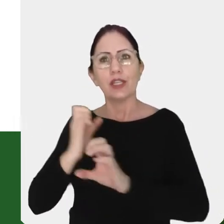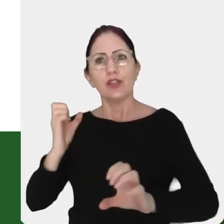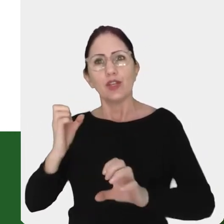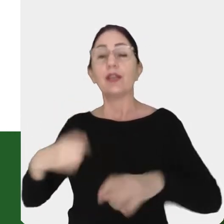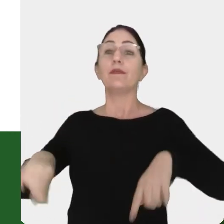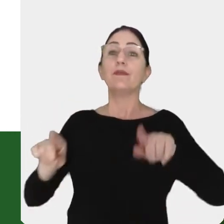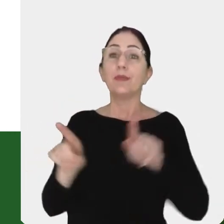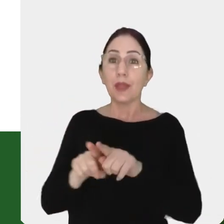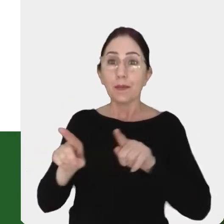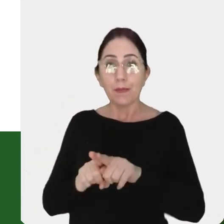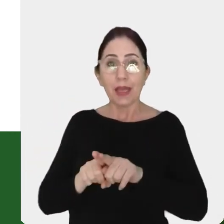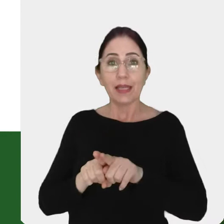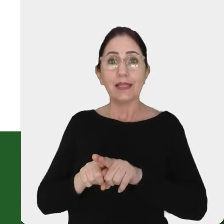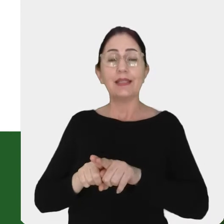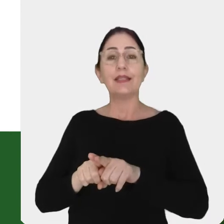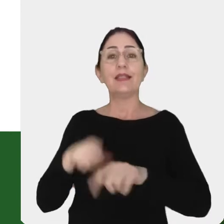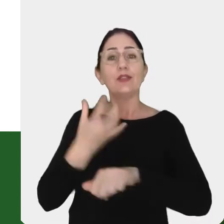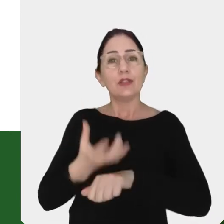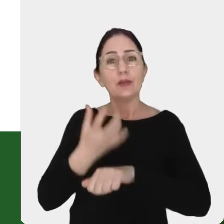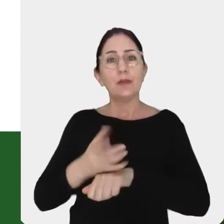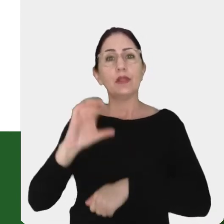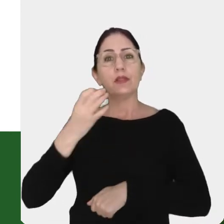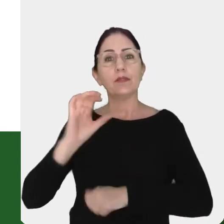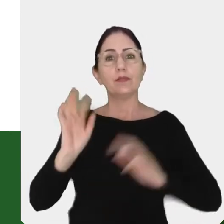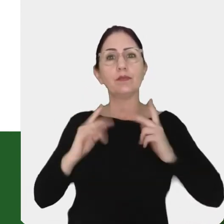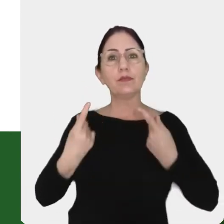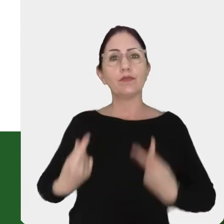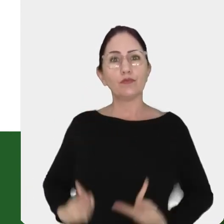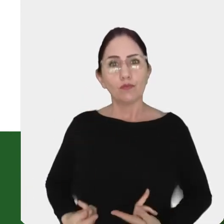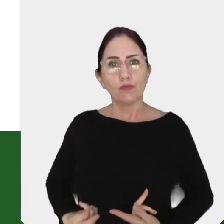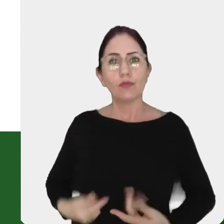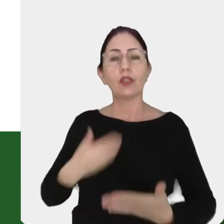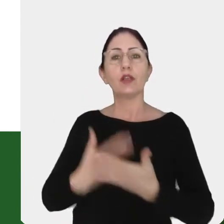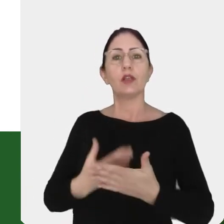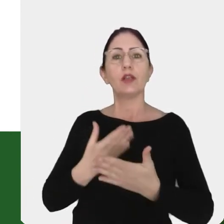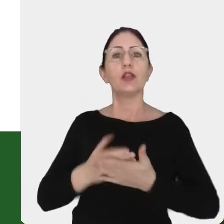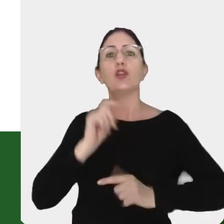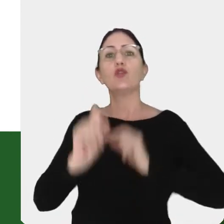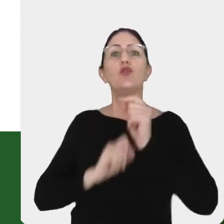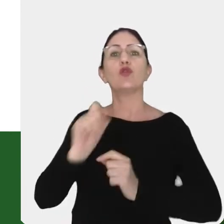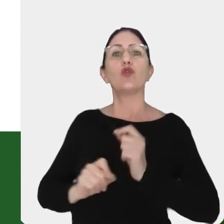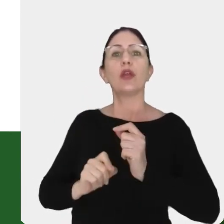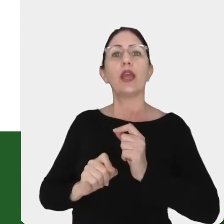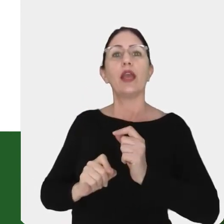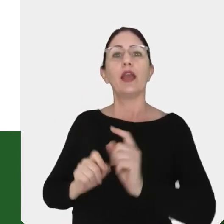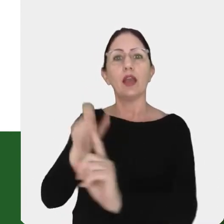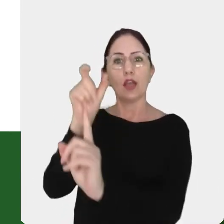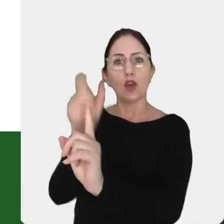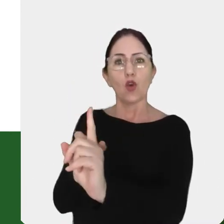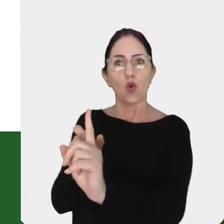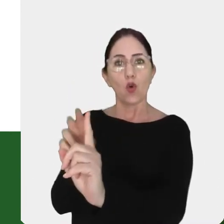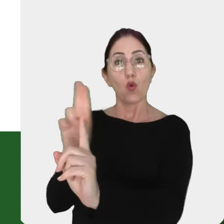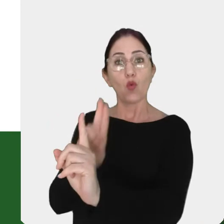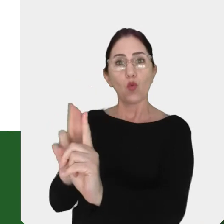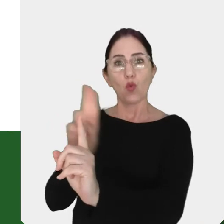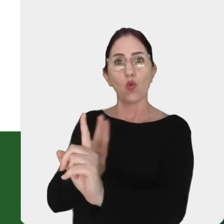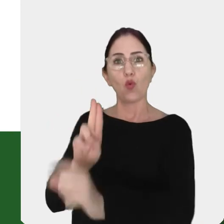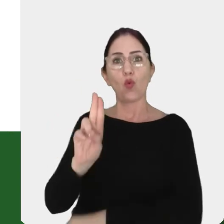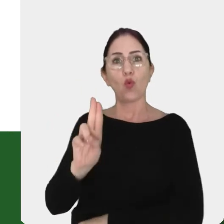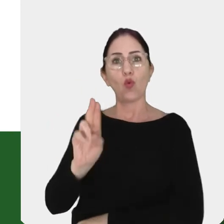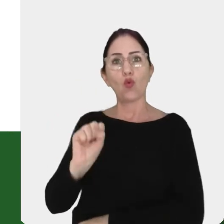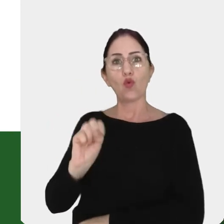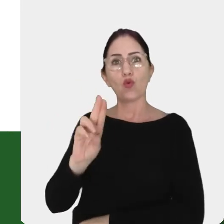que estudam o usuário. Então, além da gente estudar os produtos, a gente estuda